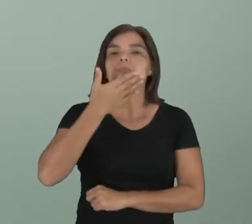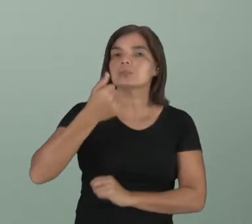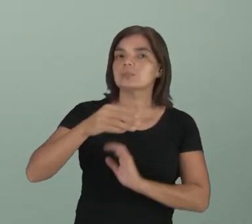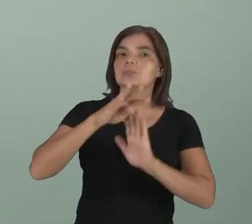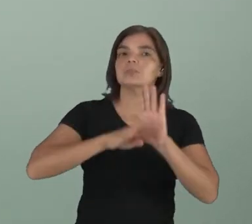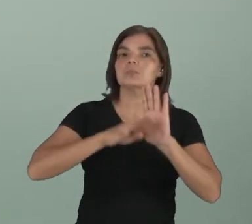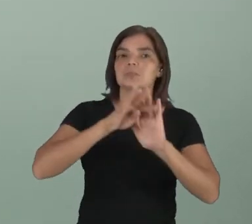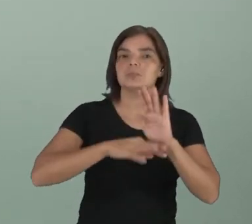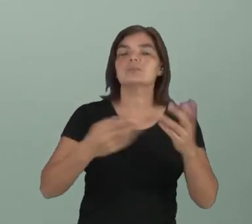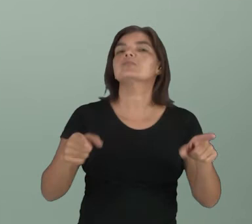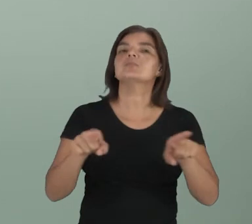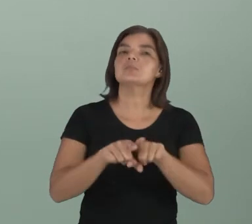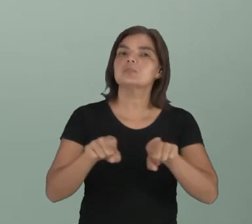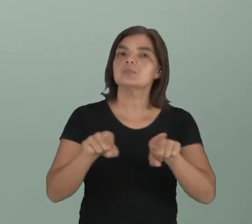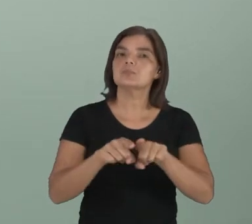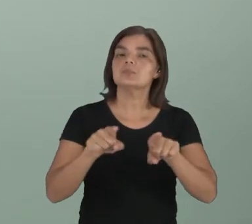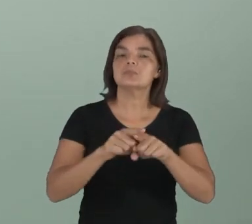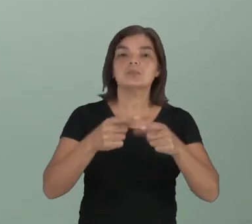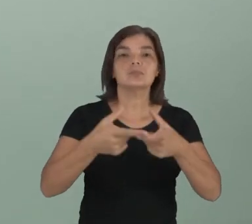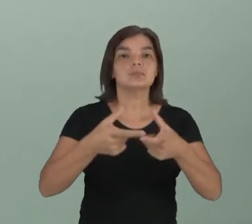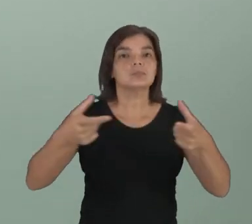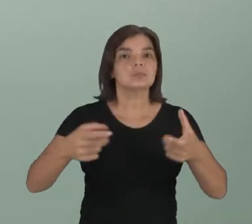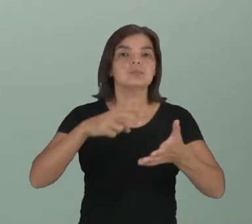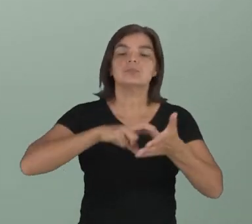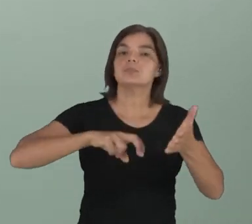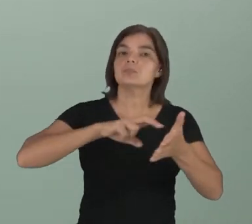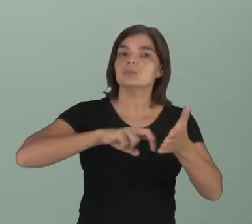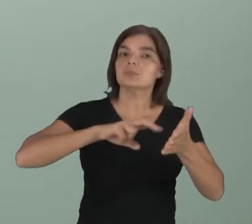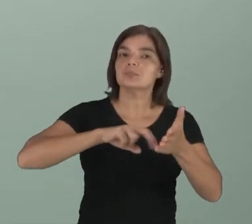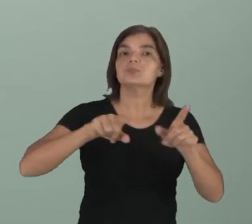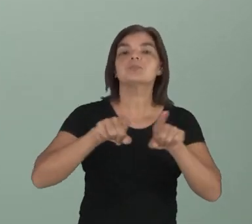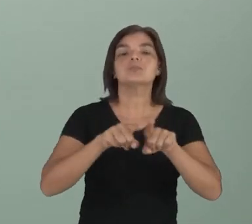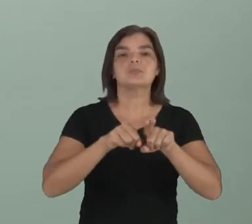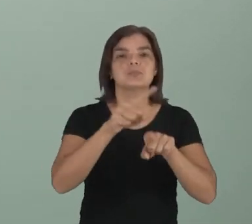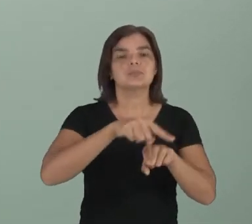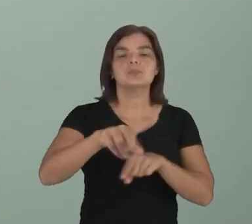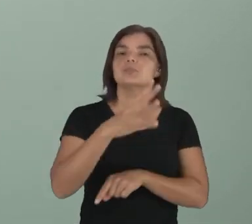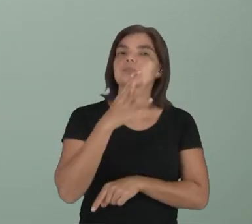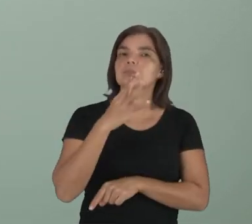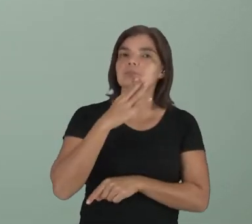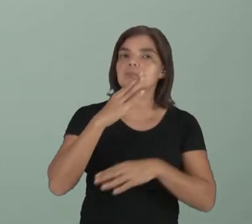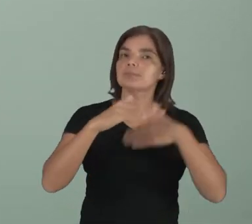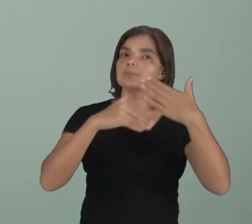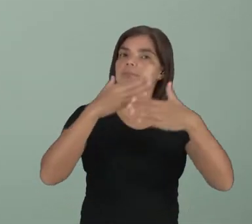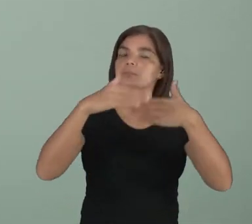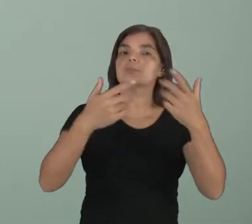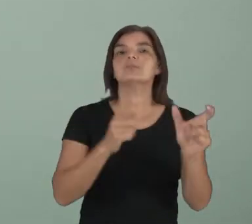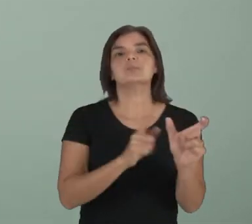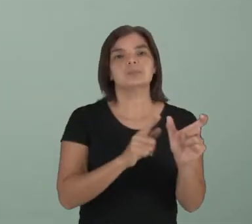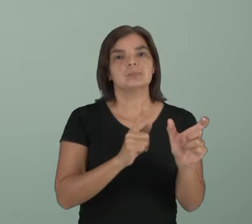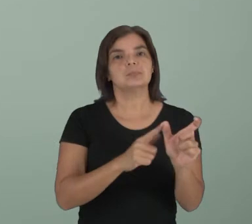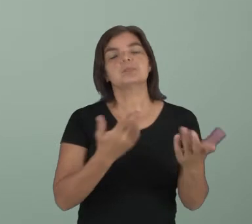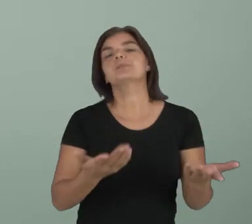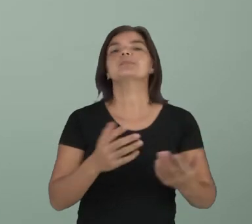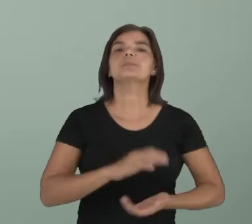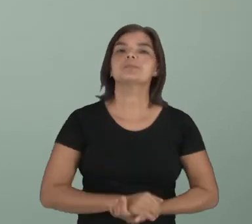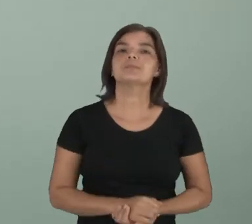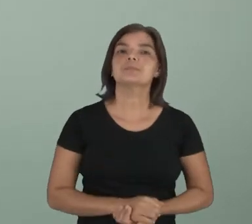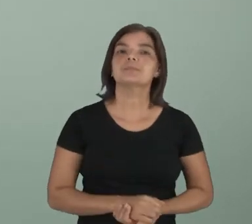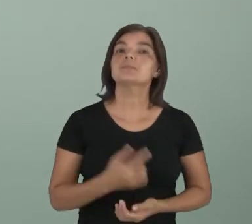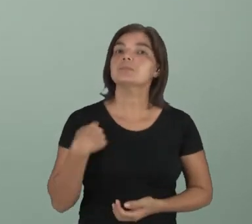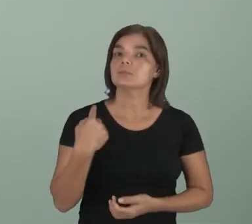melhor o texto e também para ampliar o seu vocabulário, para você ficar conhecendo mais